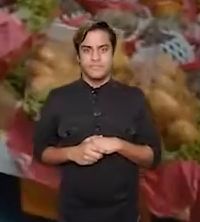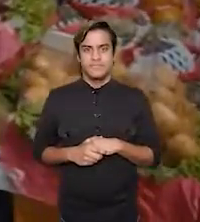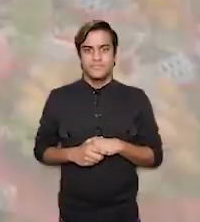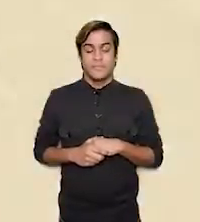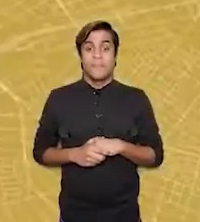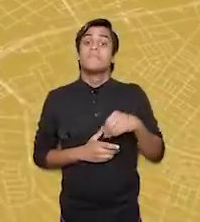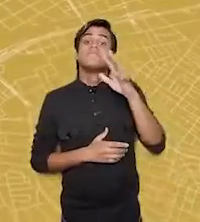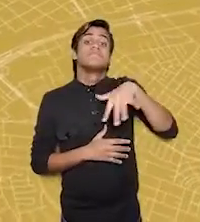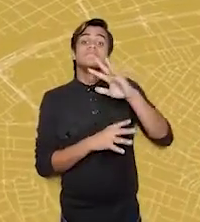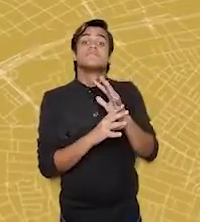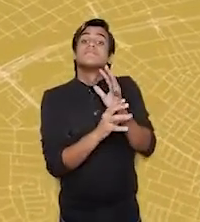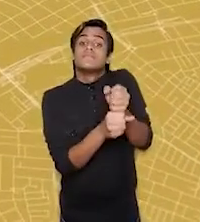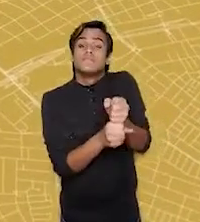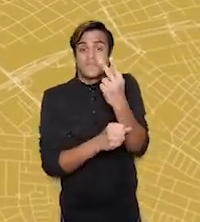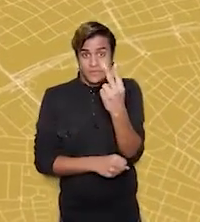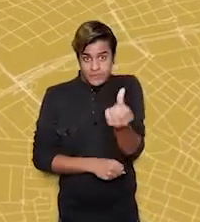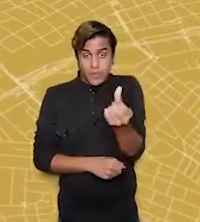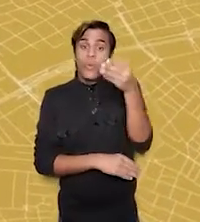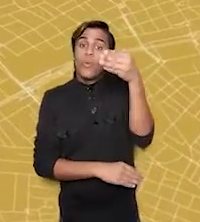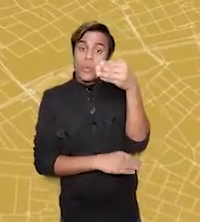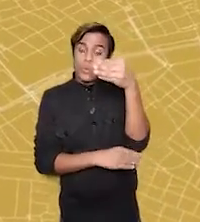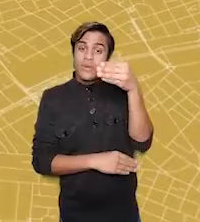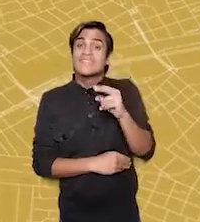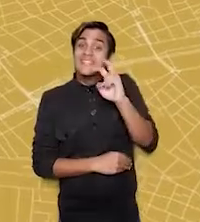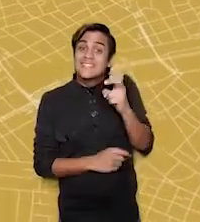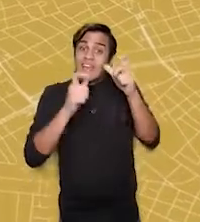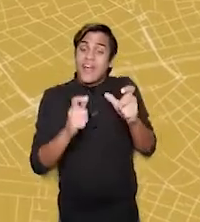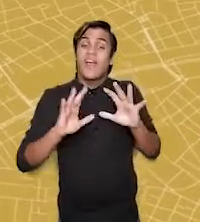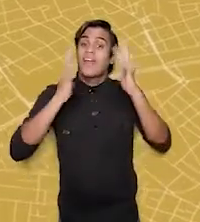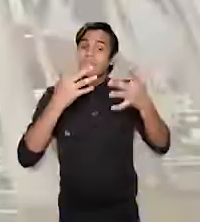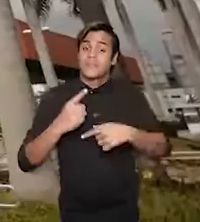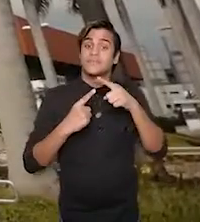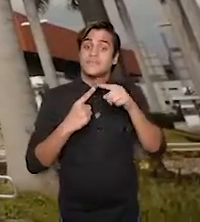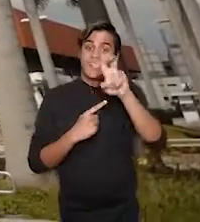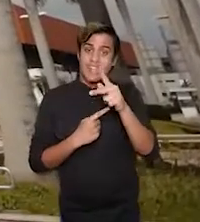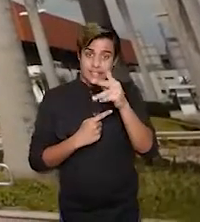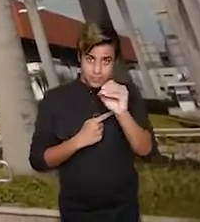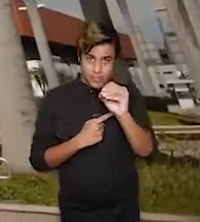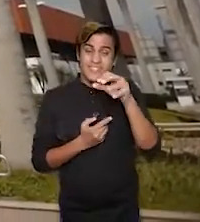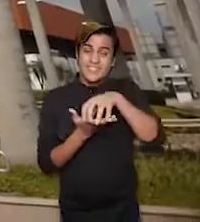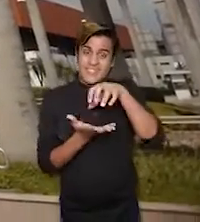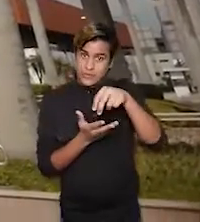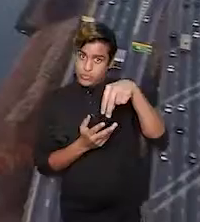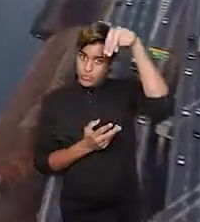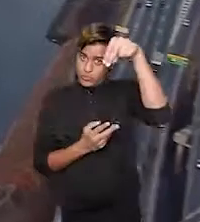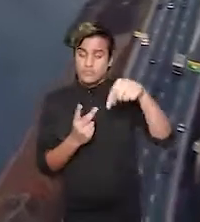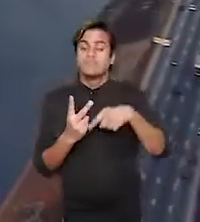A região conta com 26 hotéis e cinco centros de convenções. Expo Center Norte.